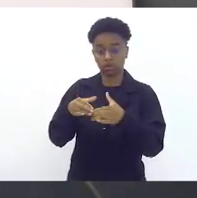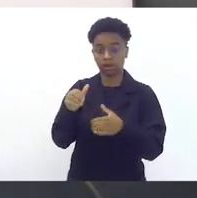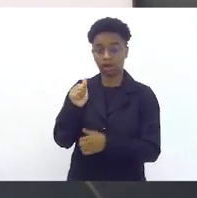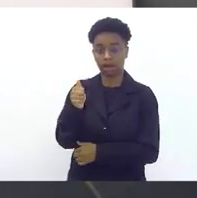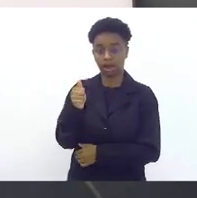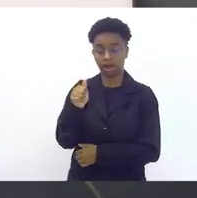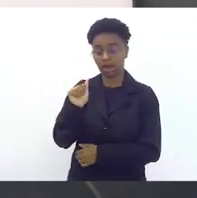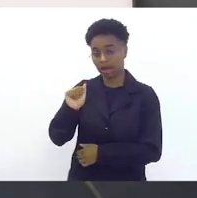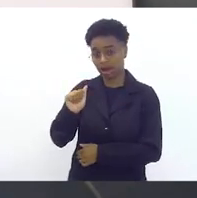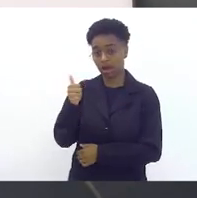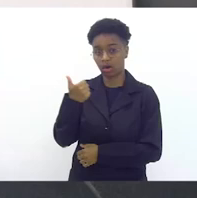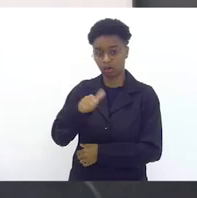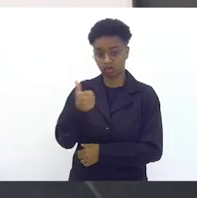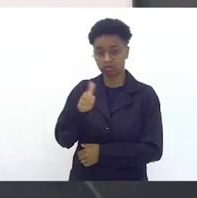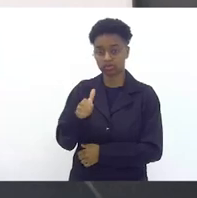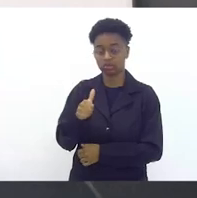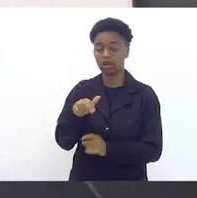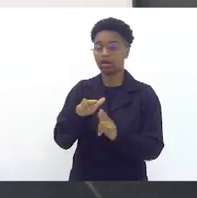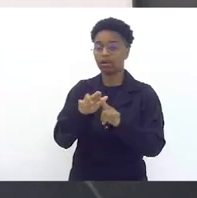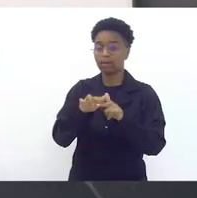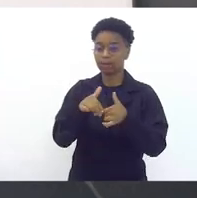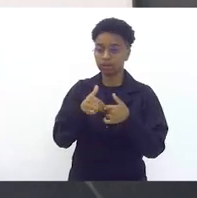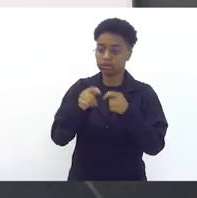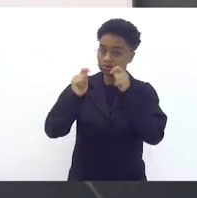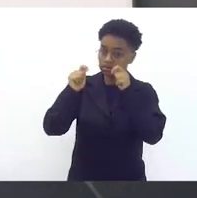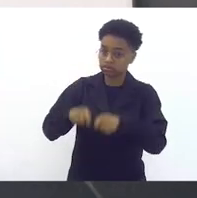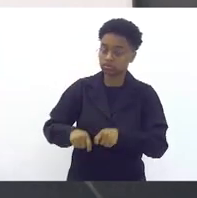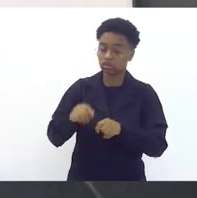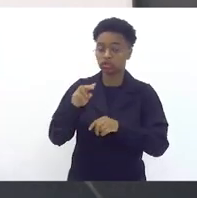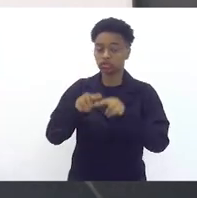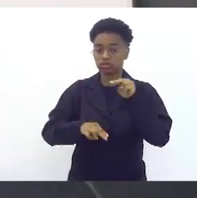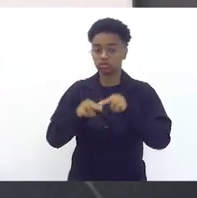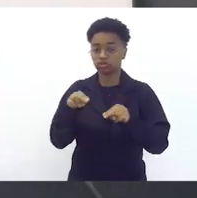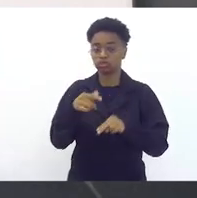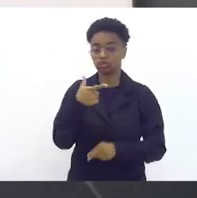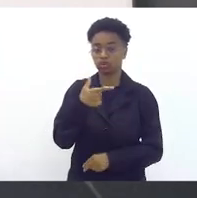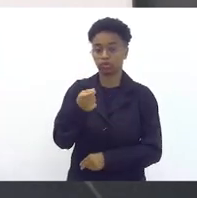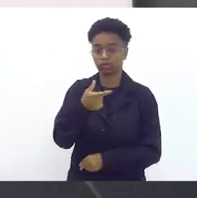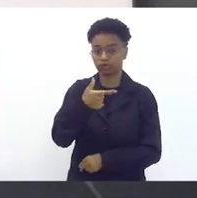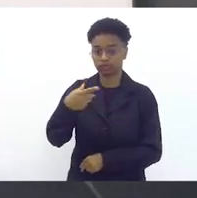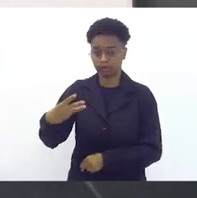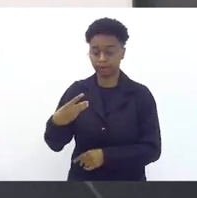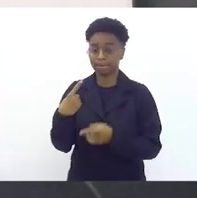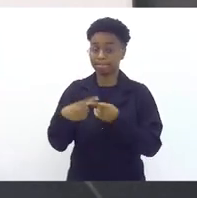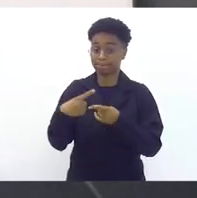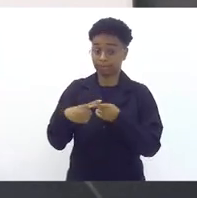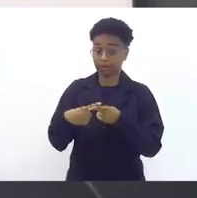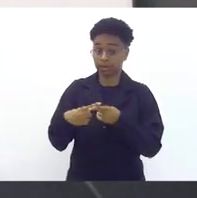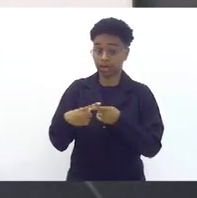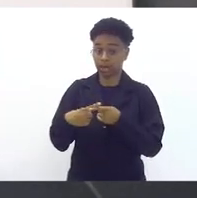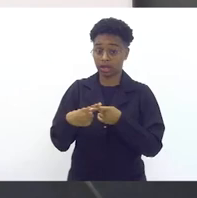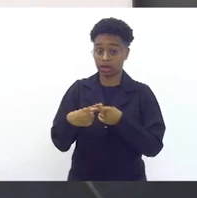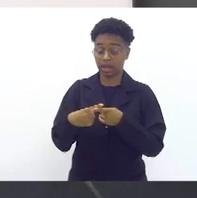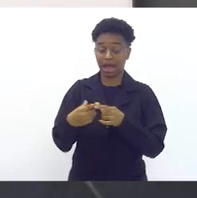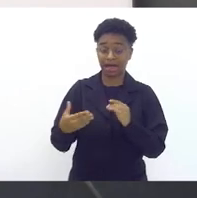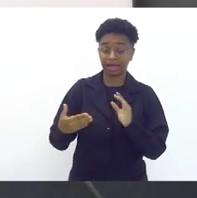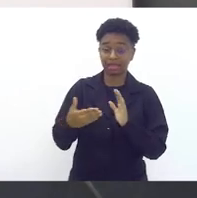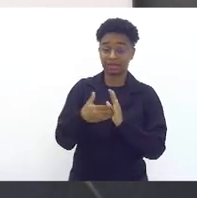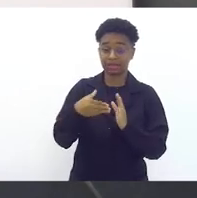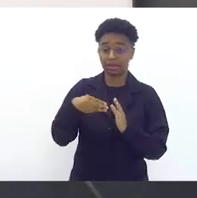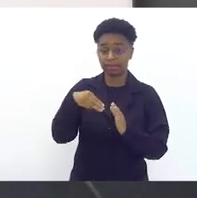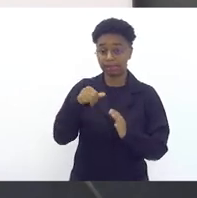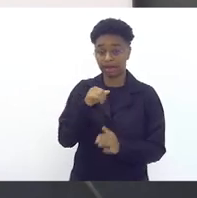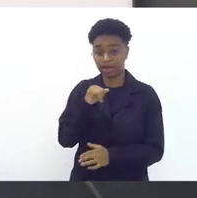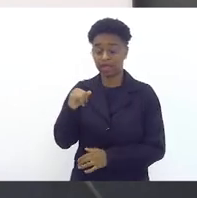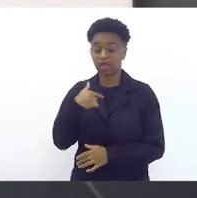a partir da competência junho de 2023. Porque até a competência maio, eu estava completando os 24